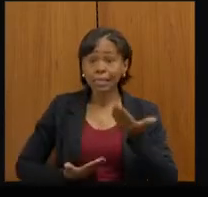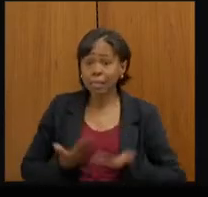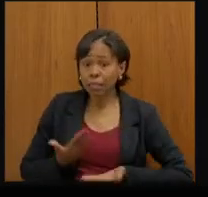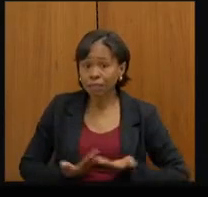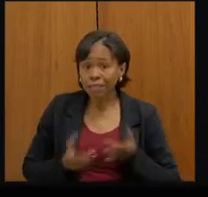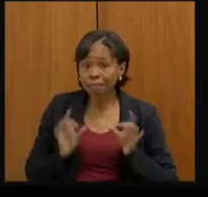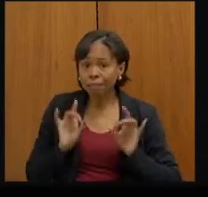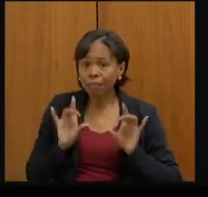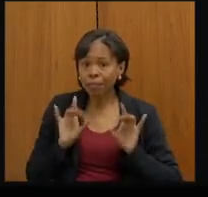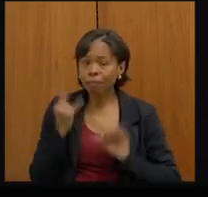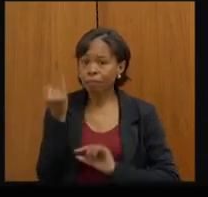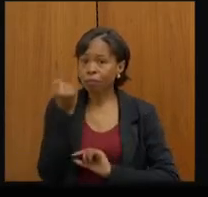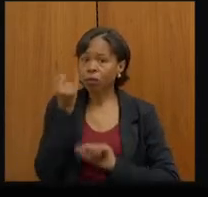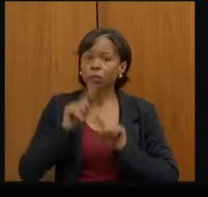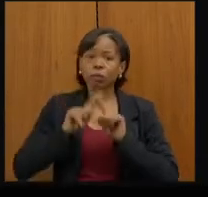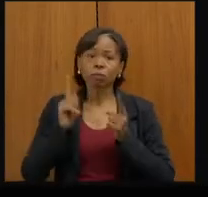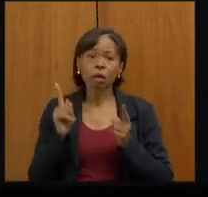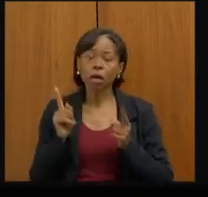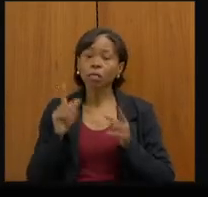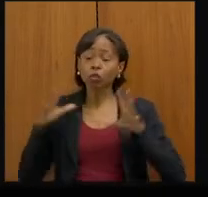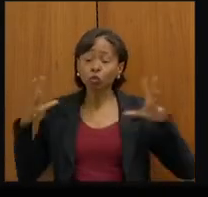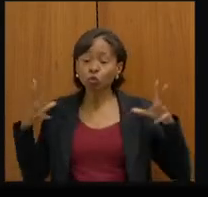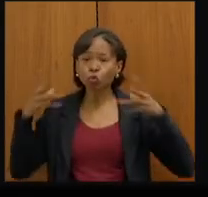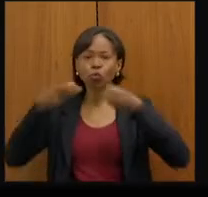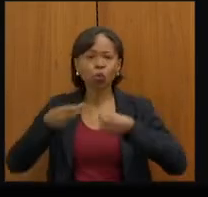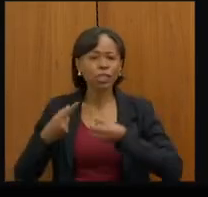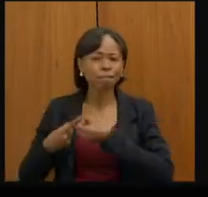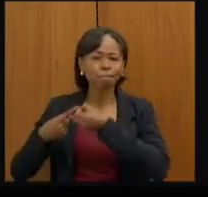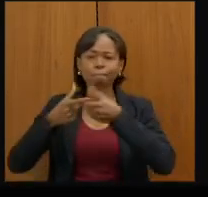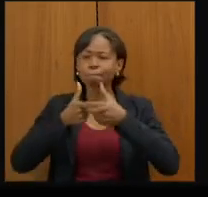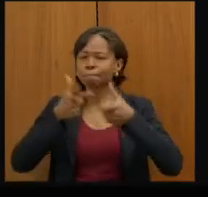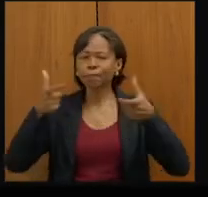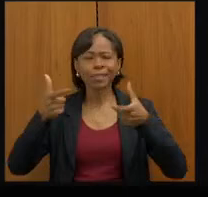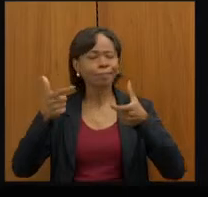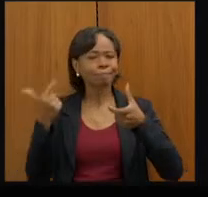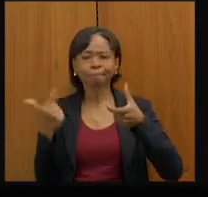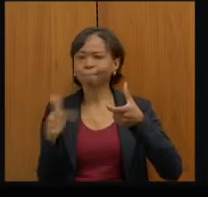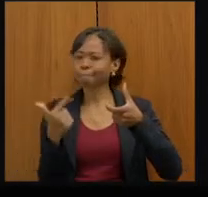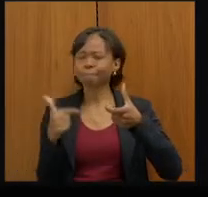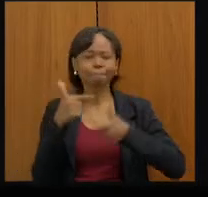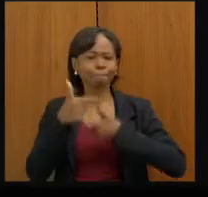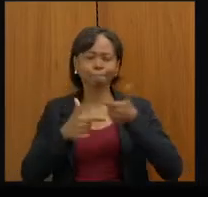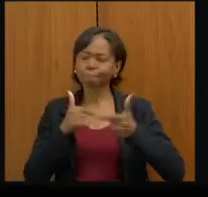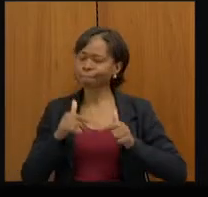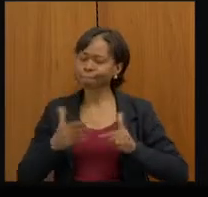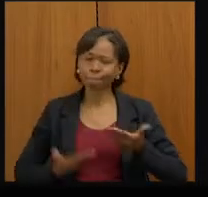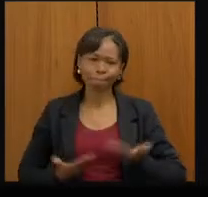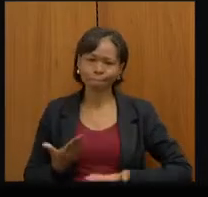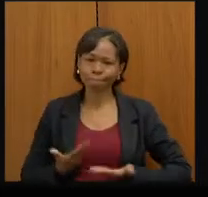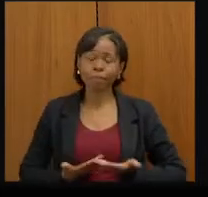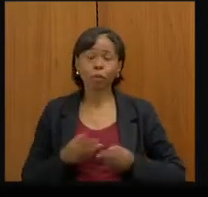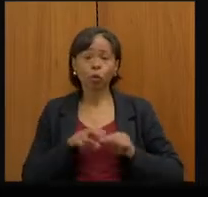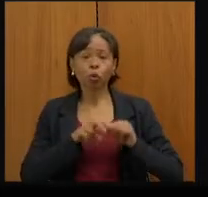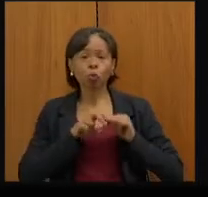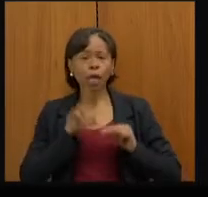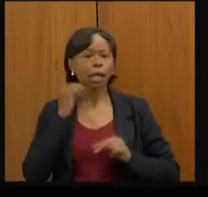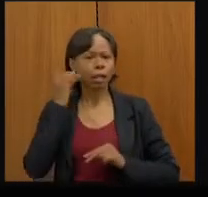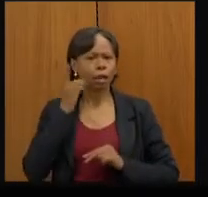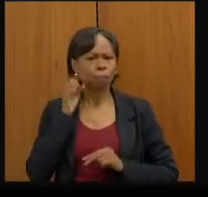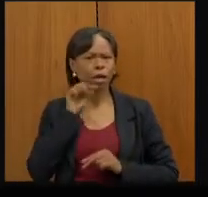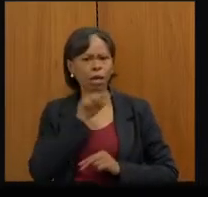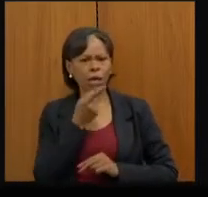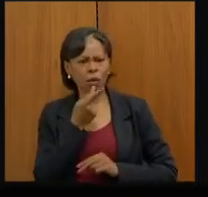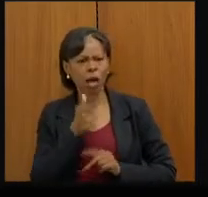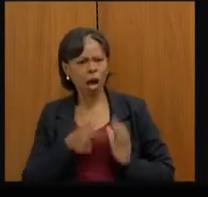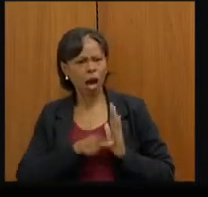realidade é na grande maioria do nosso estado e aí deputada muito importante a sua postura a construção de